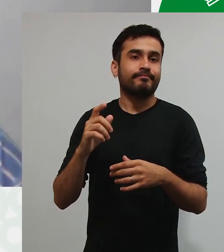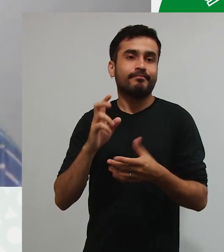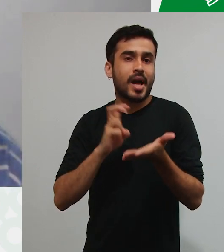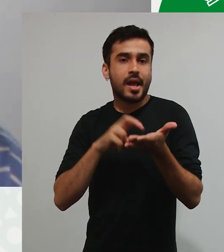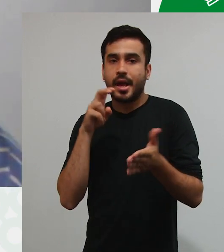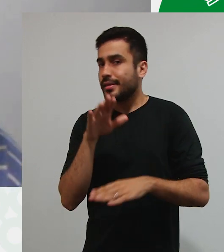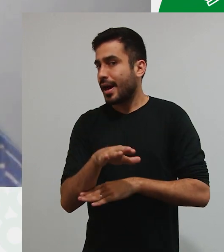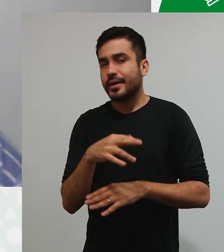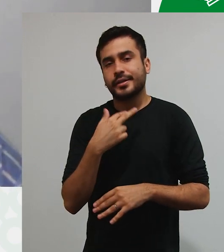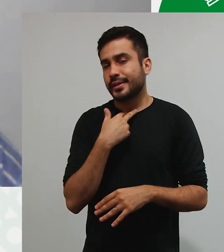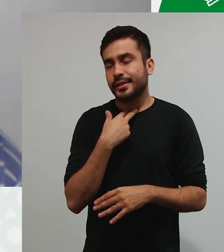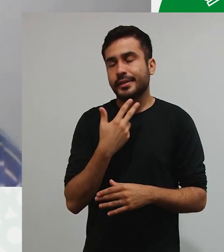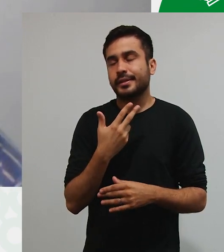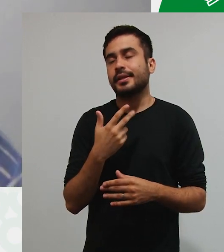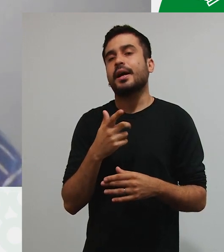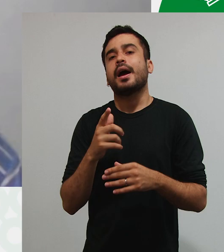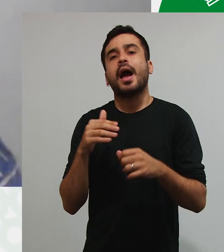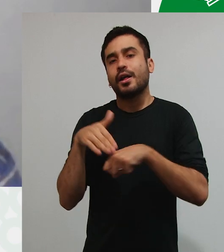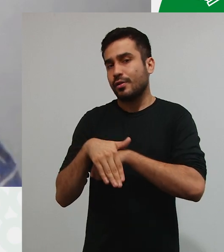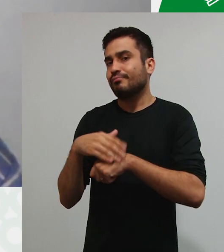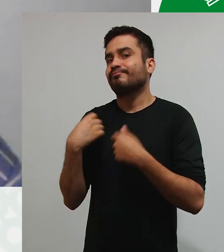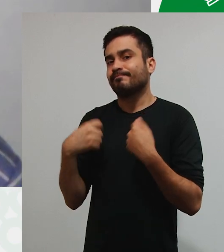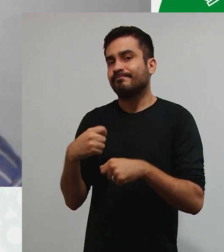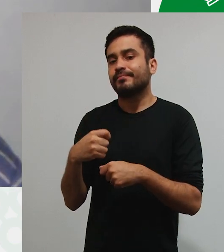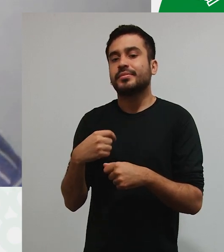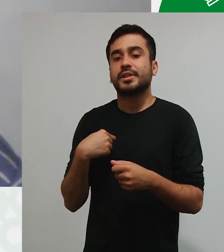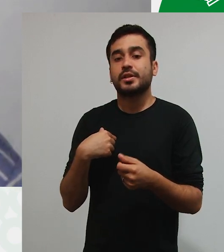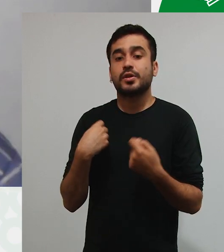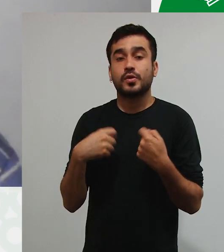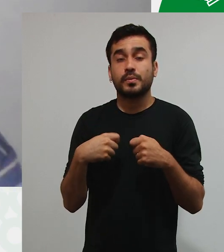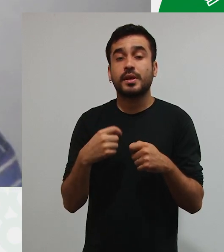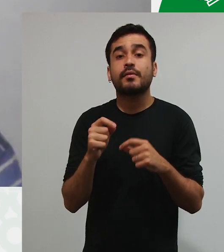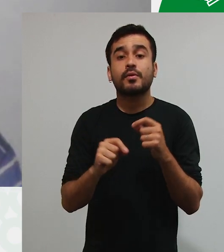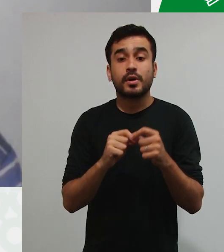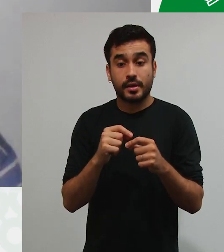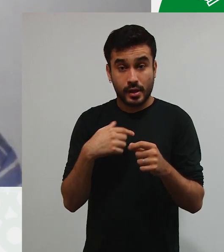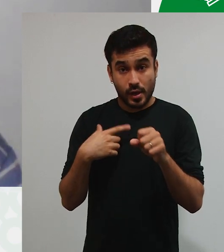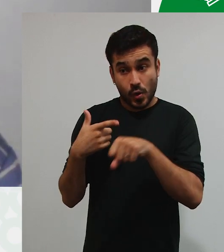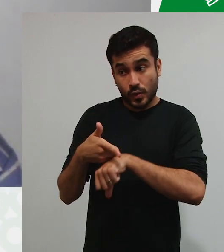estudar durante o dia, eu tinha que estudar à noite, e precisava,